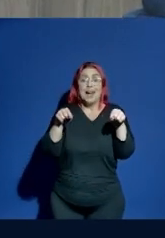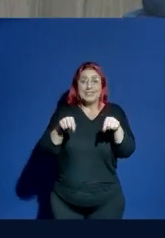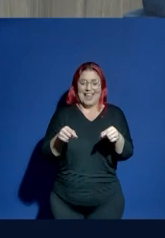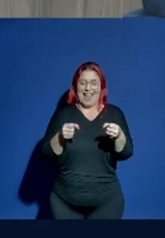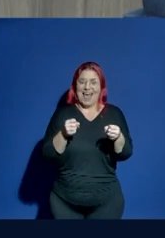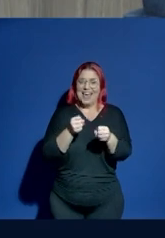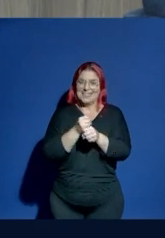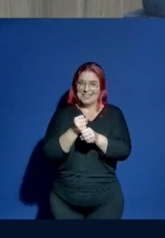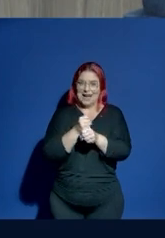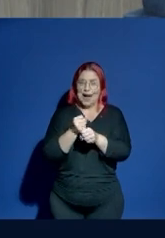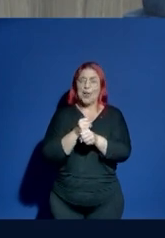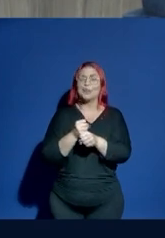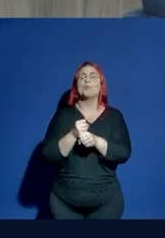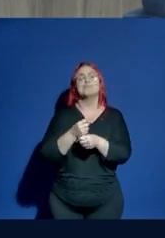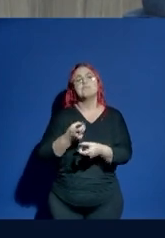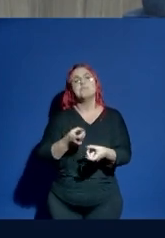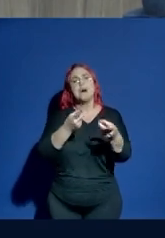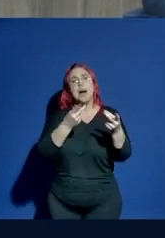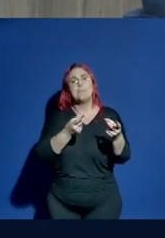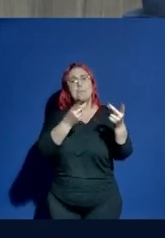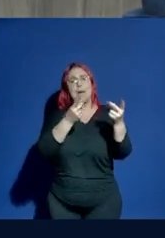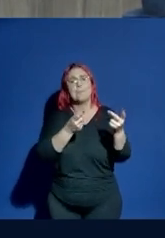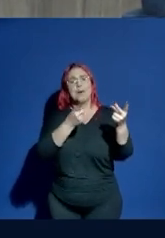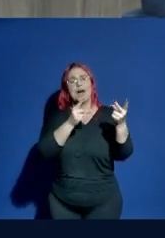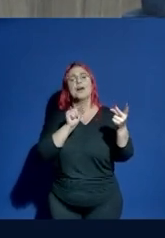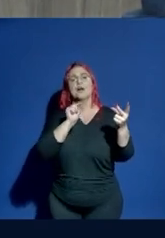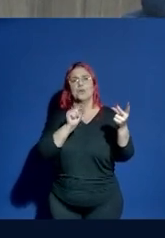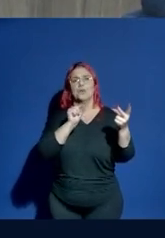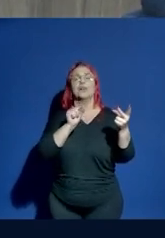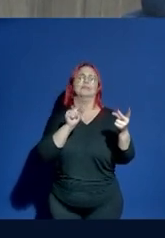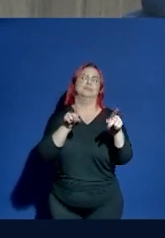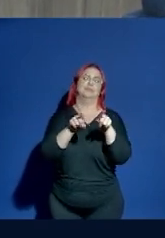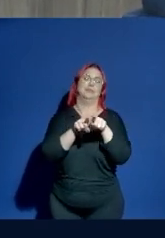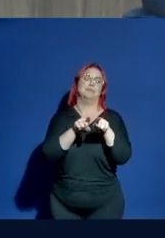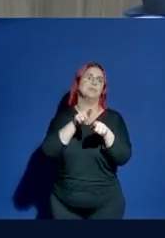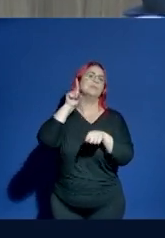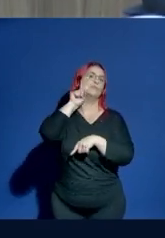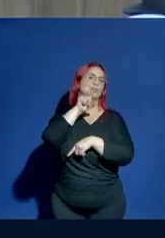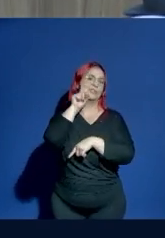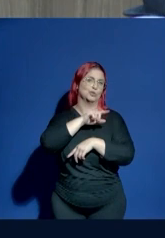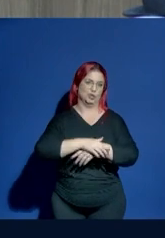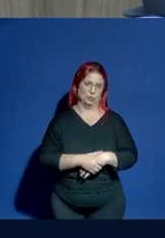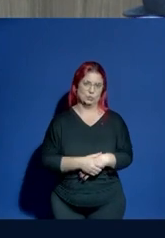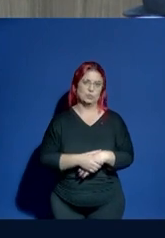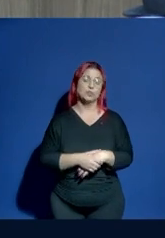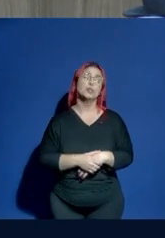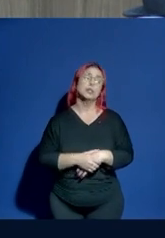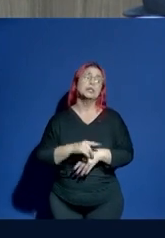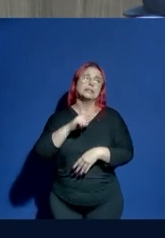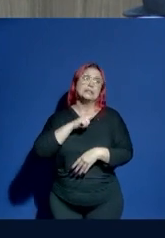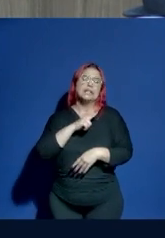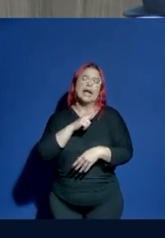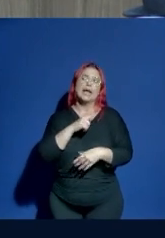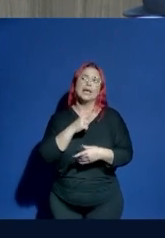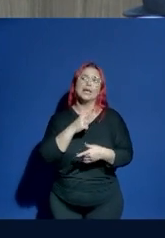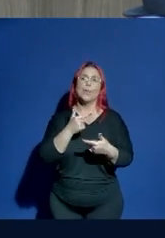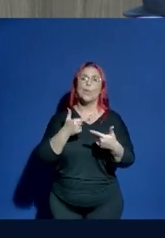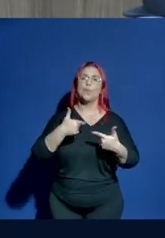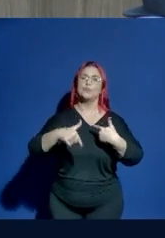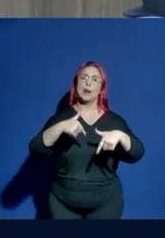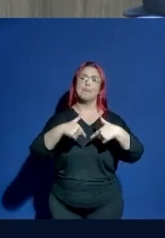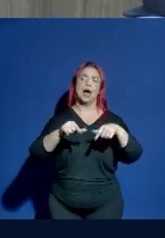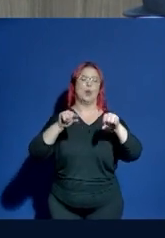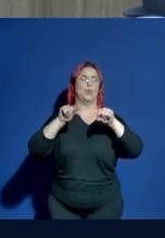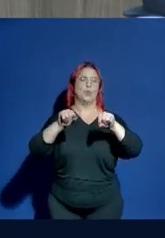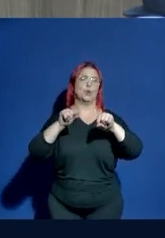as primeiras exportações, certificamos as nossas duas plantas para os Estados Unidos. Acho que nós temos um dever de casa, de um trabalho